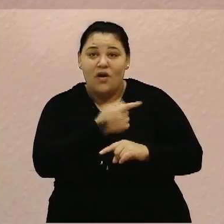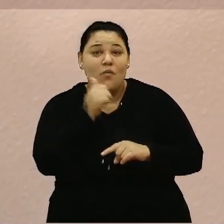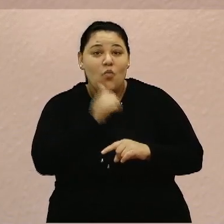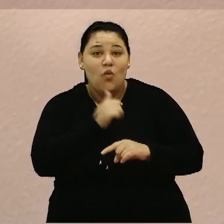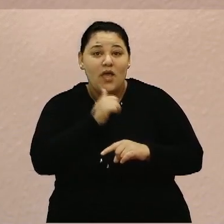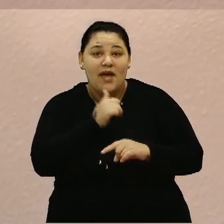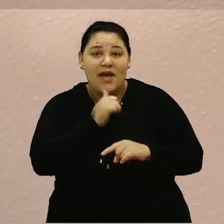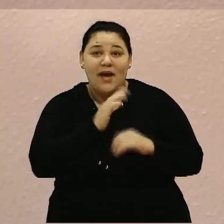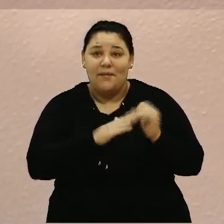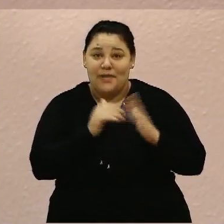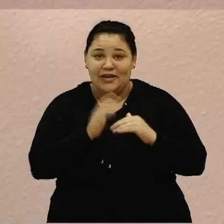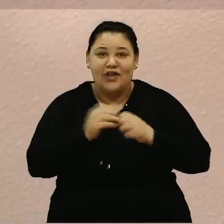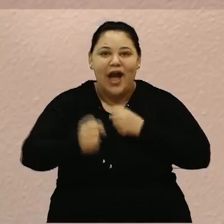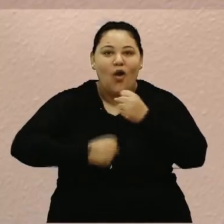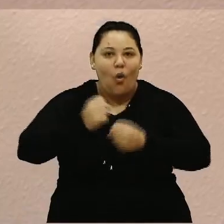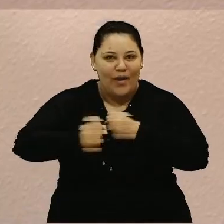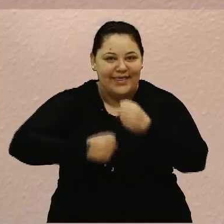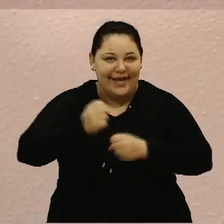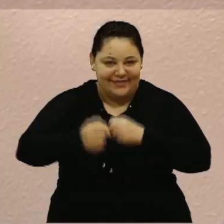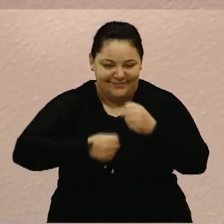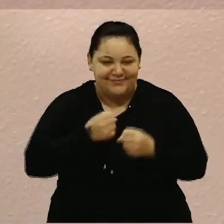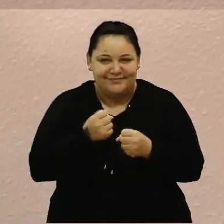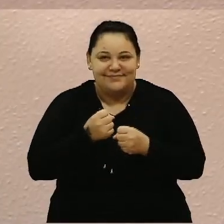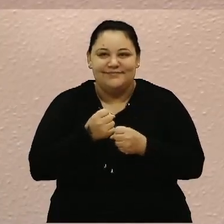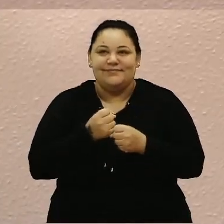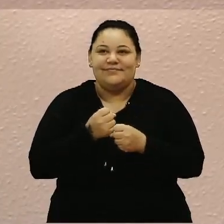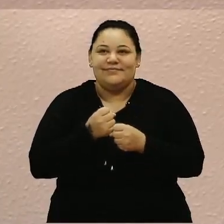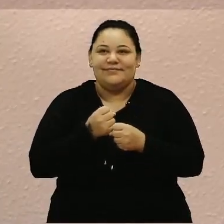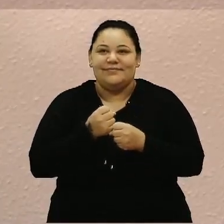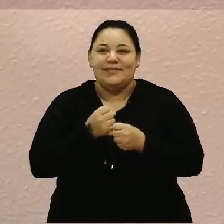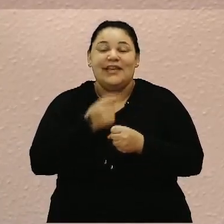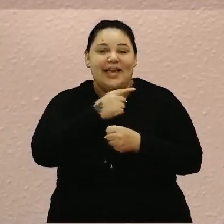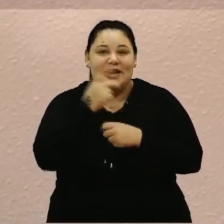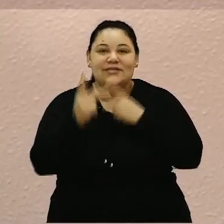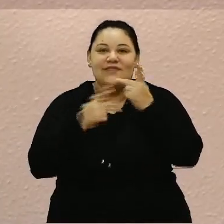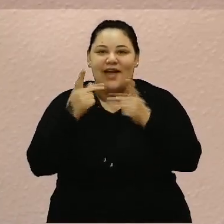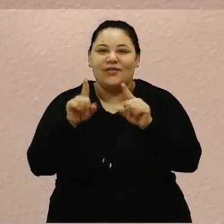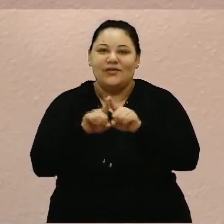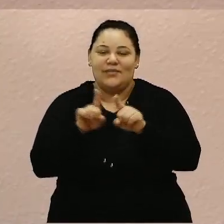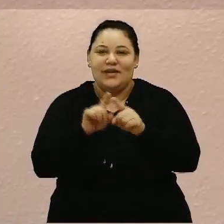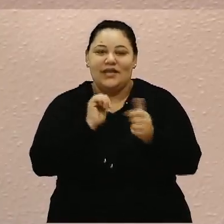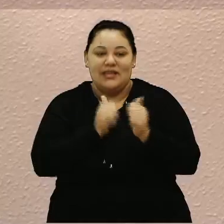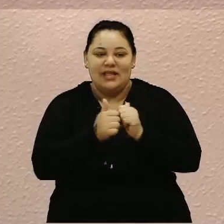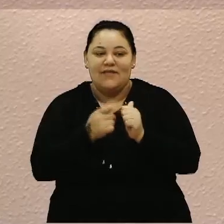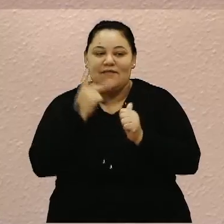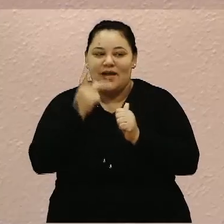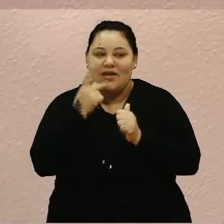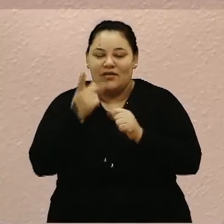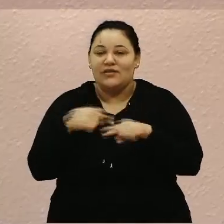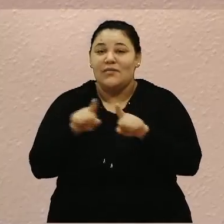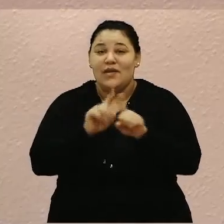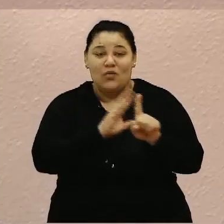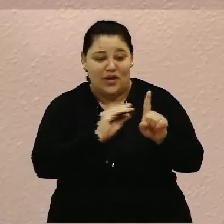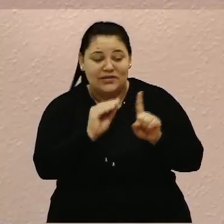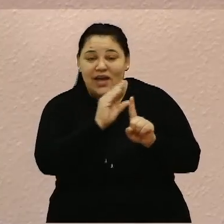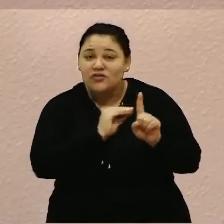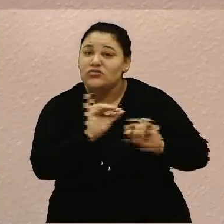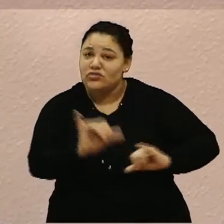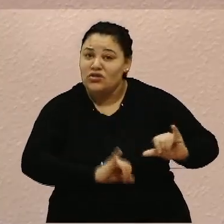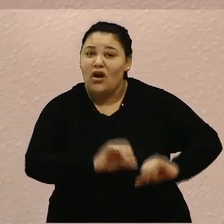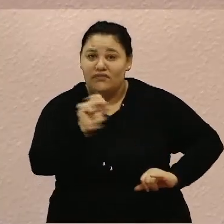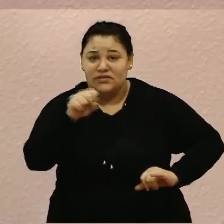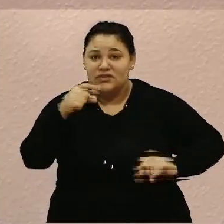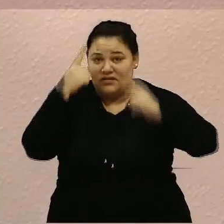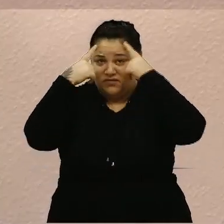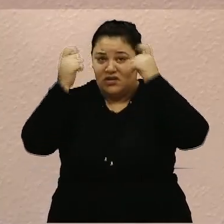exemplo, a corrida, né? E que elas relatam, enfim, as atletas relatam os assédios que sofrem e as violências